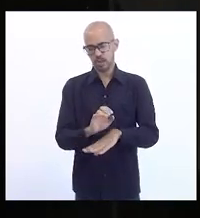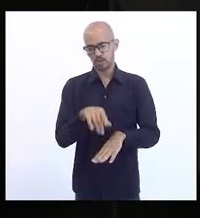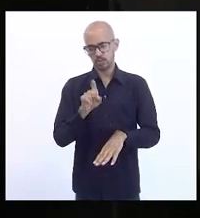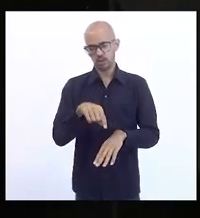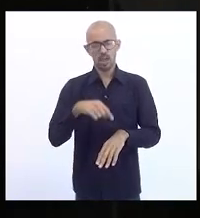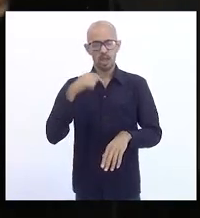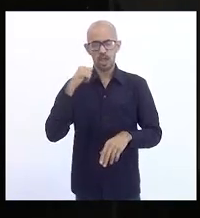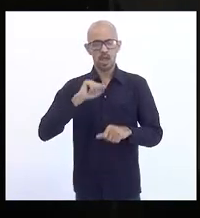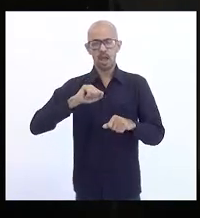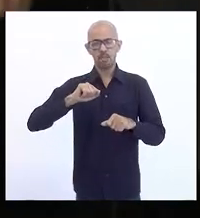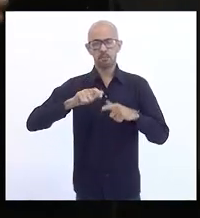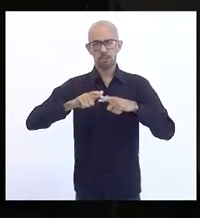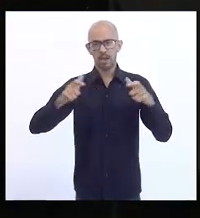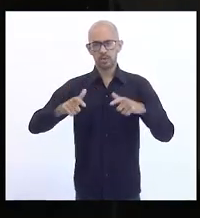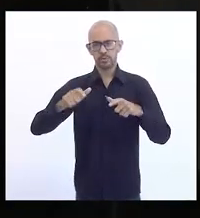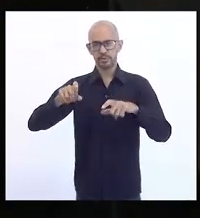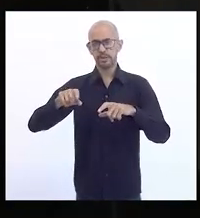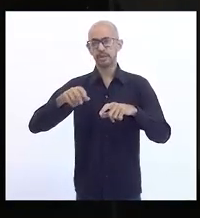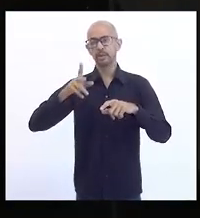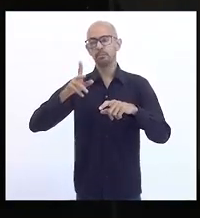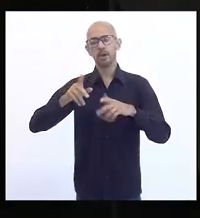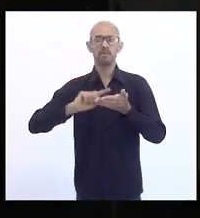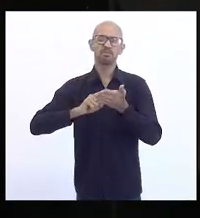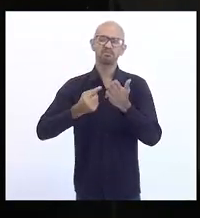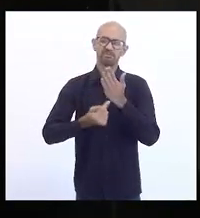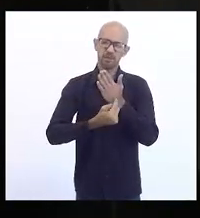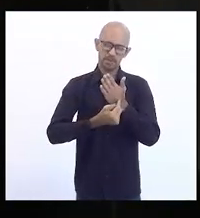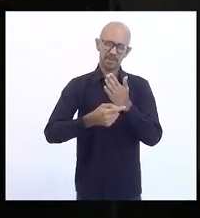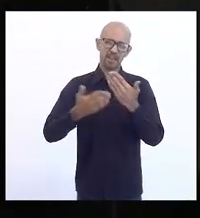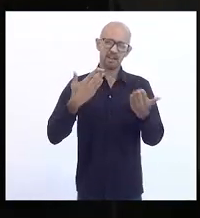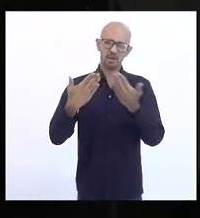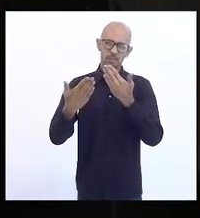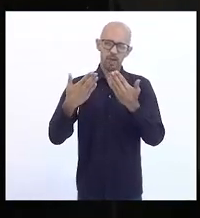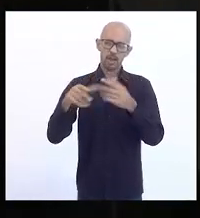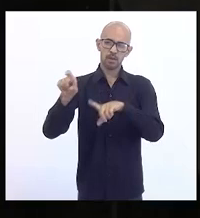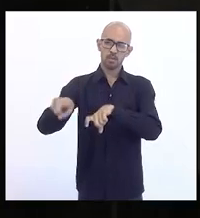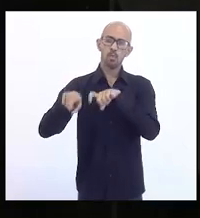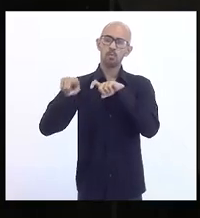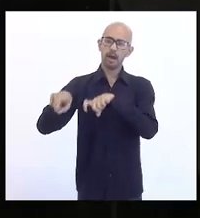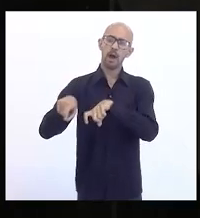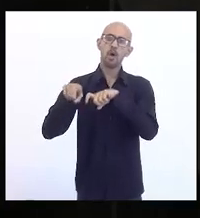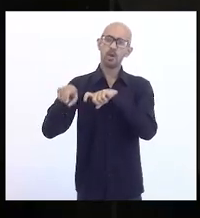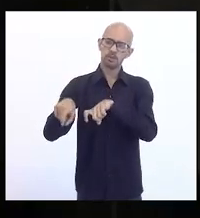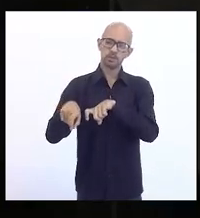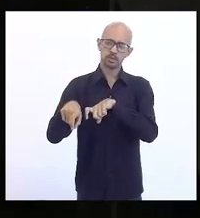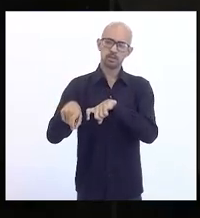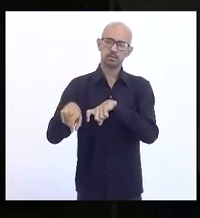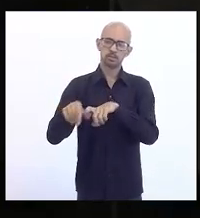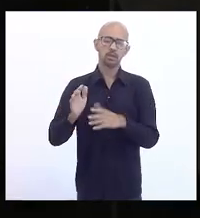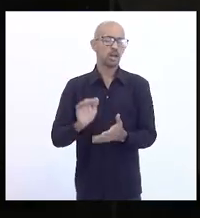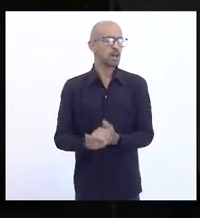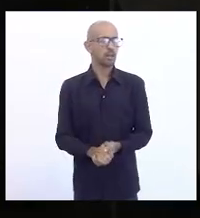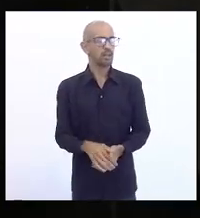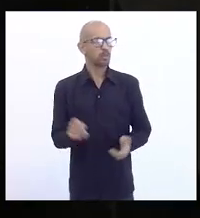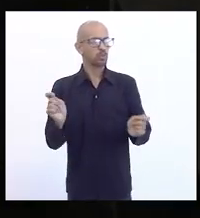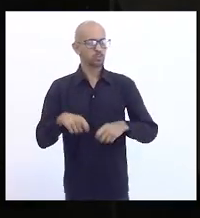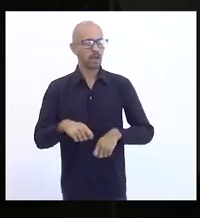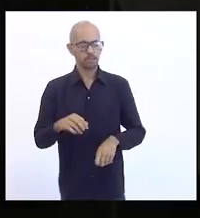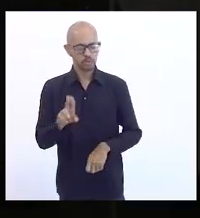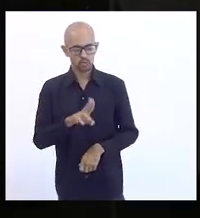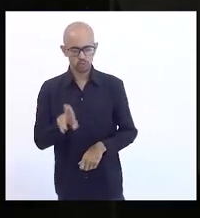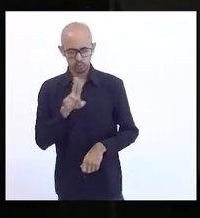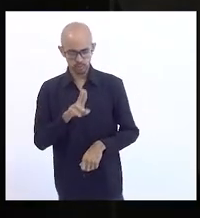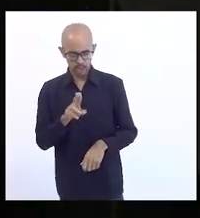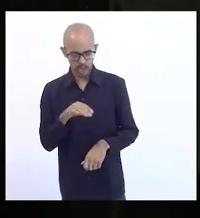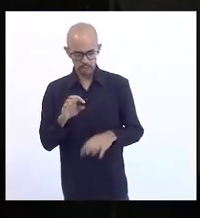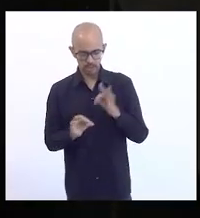geral, verdadeiras carroças tecnológicas, sem nenhuma capacidade de tirar proveito daquilo que as novas tecnologias e as novas